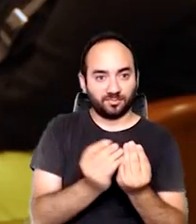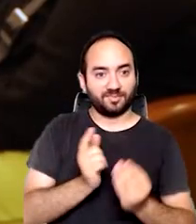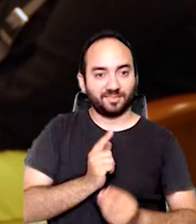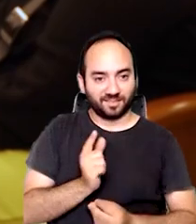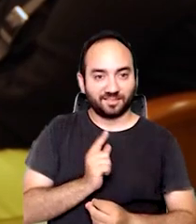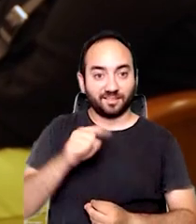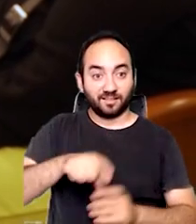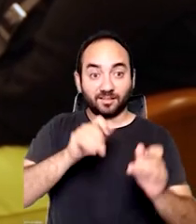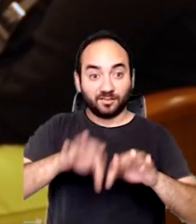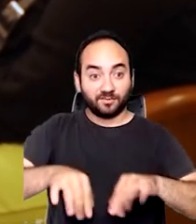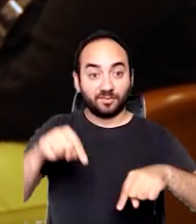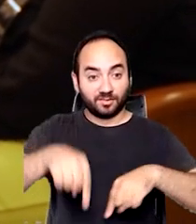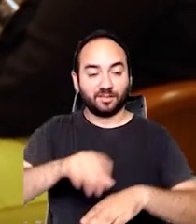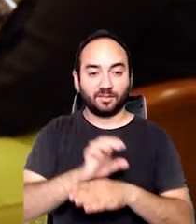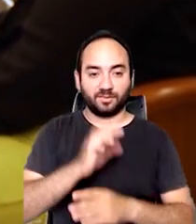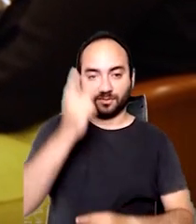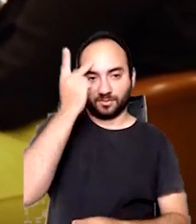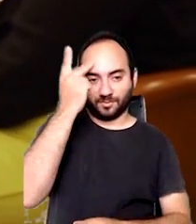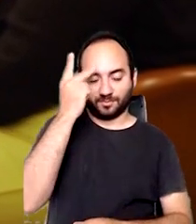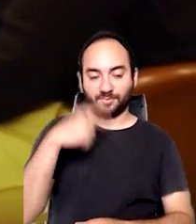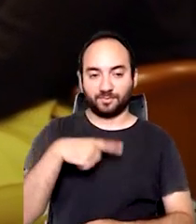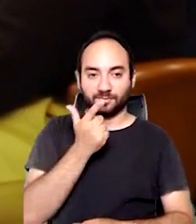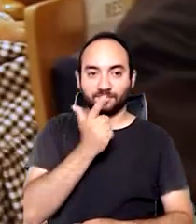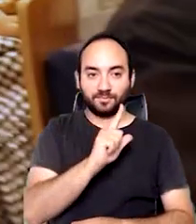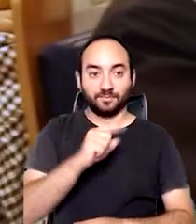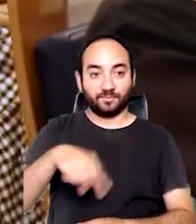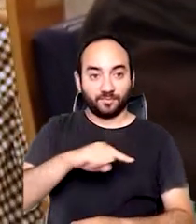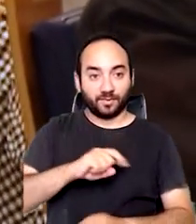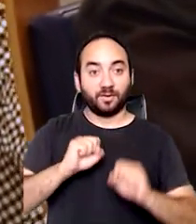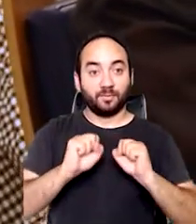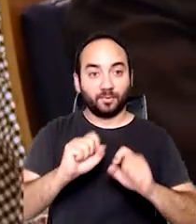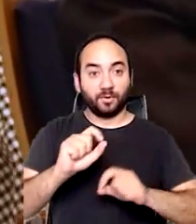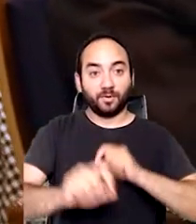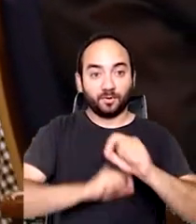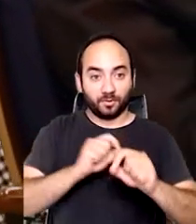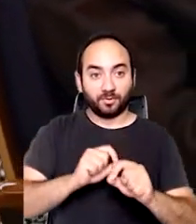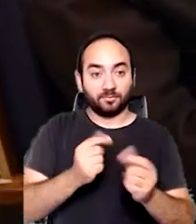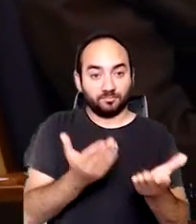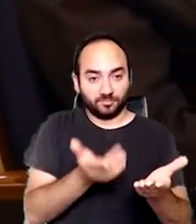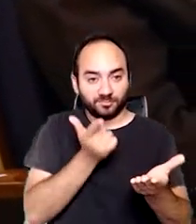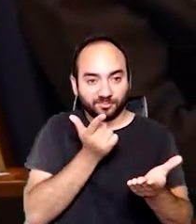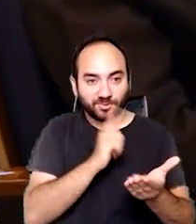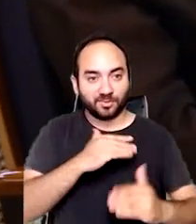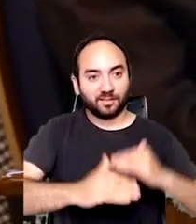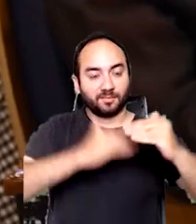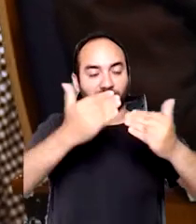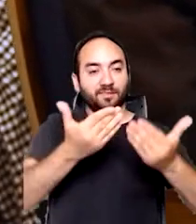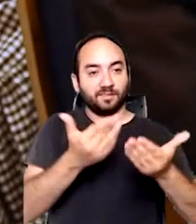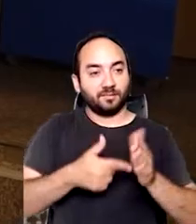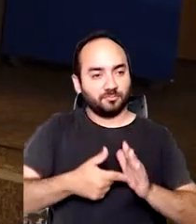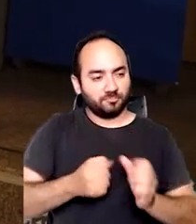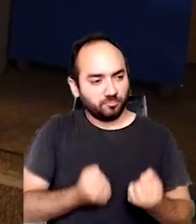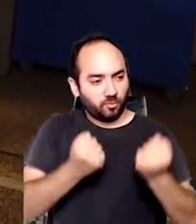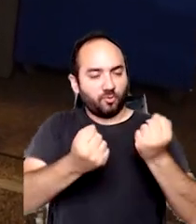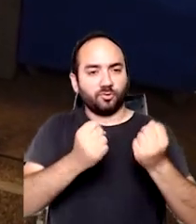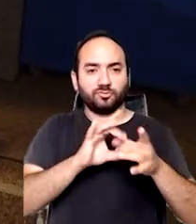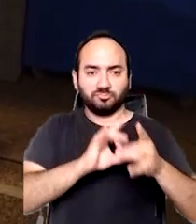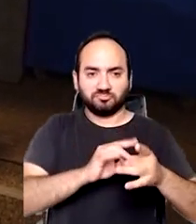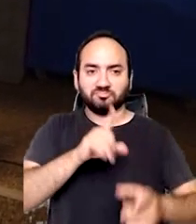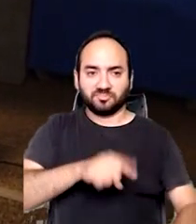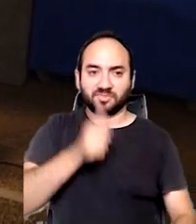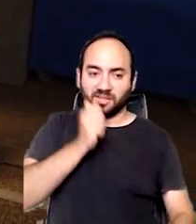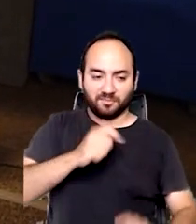E hoje nós tivemos as grandes finalistas do nosso Estado aqui de São Paulo a gente poder aqui enaltecer o sebrai delas e mostrar a força da mulher